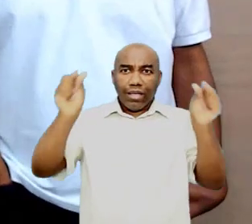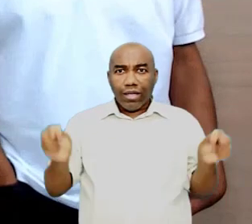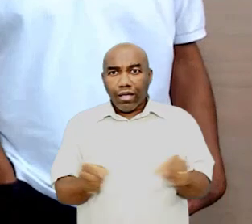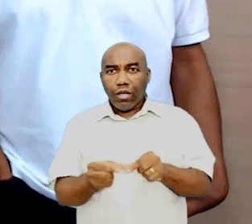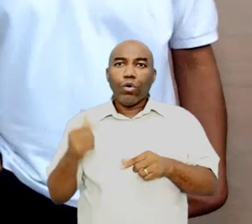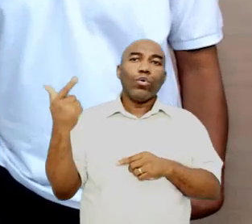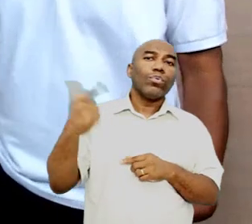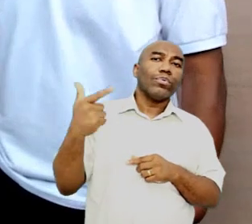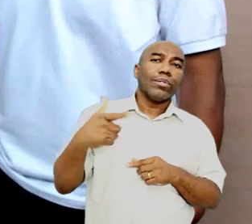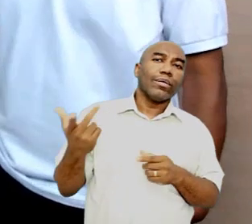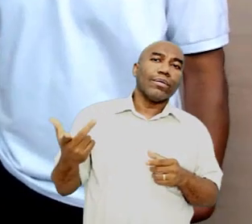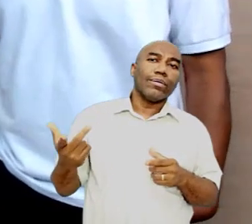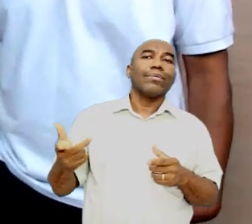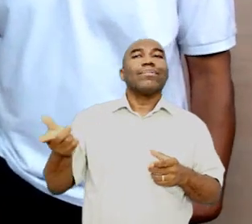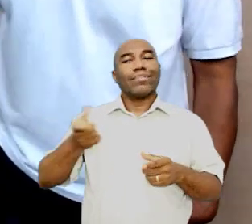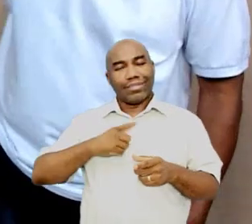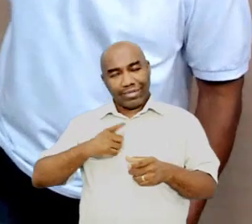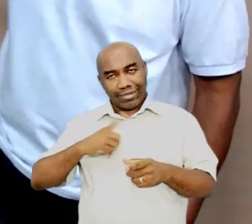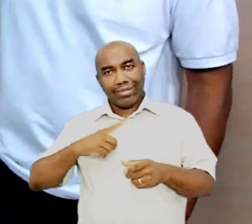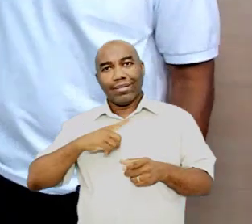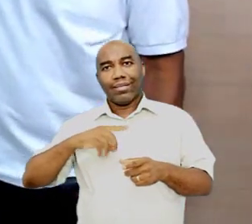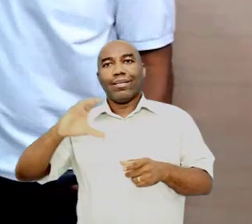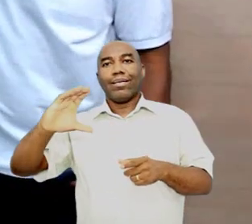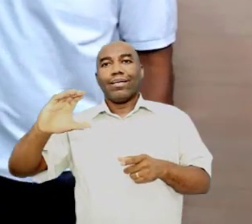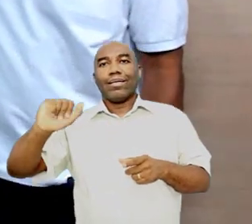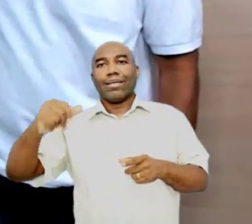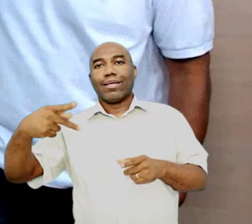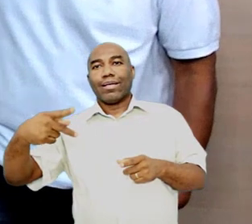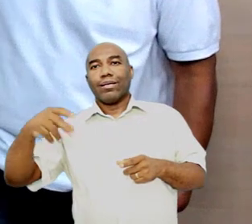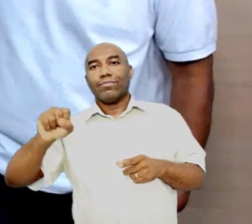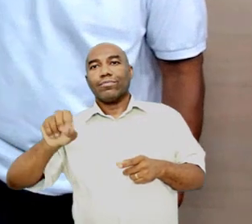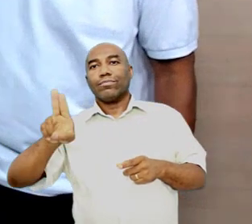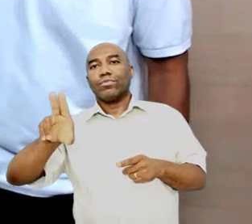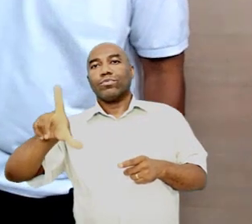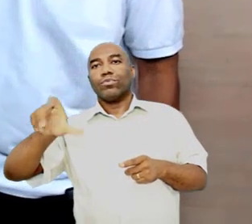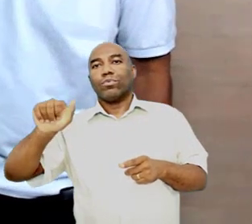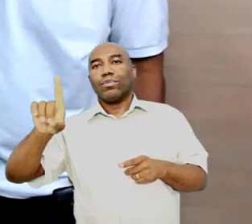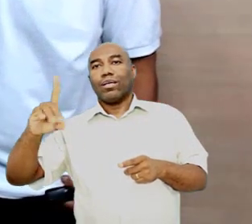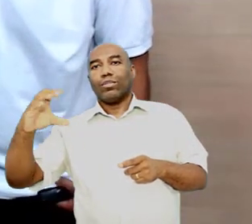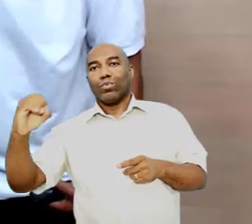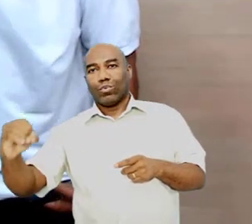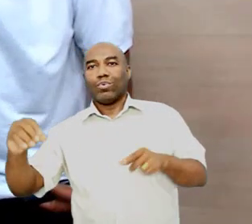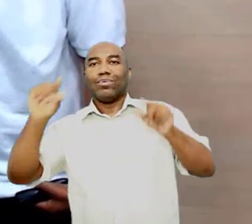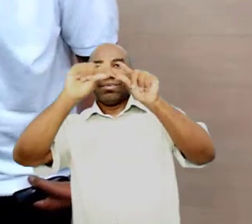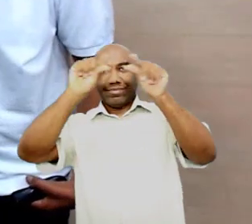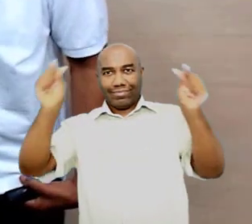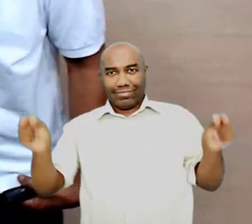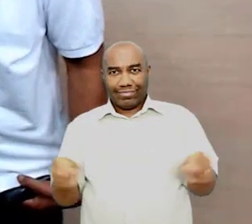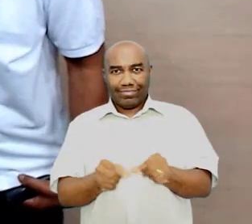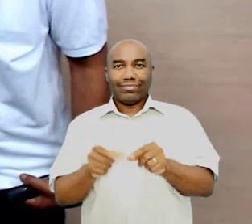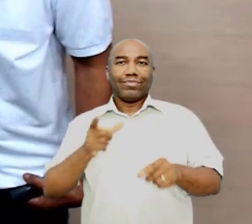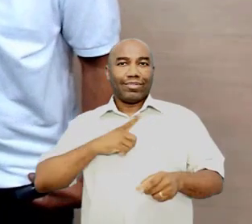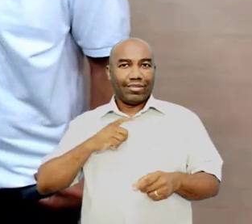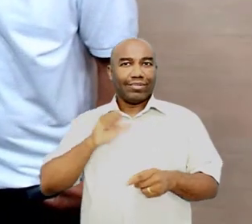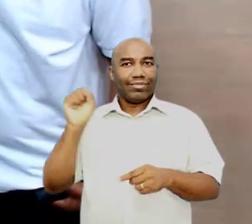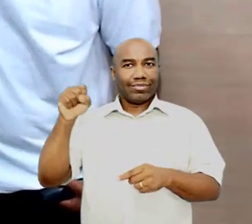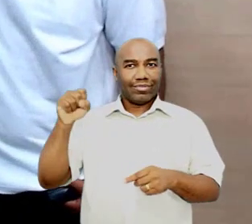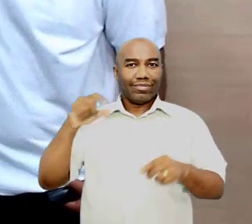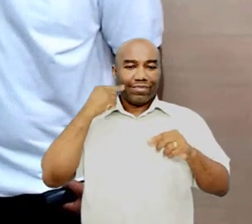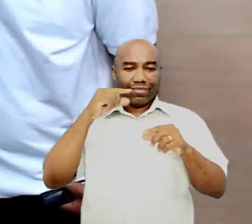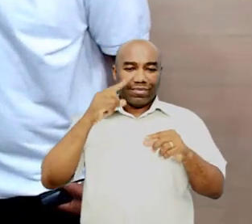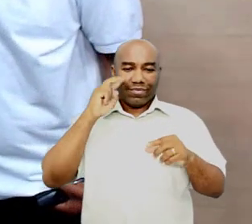Sim, é um vírus capsulado. E olha aqui, ó, as proteínas, olha aqui as proteínas. As